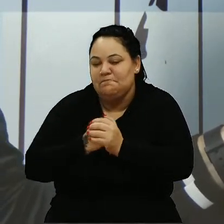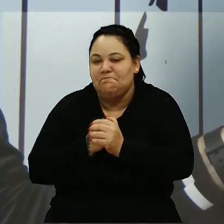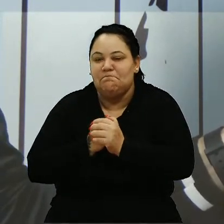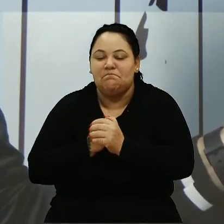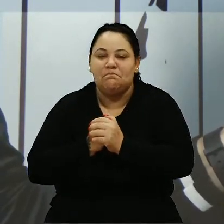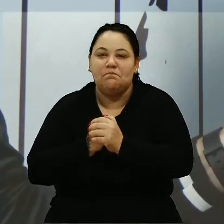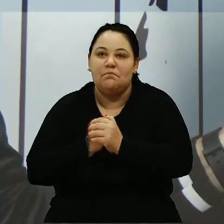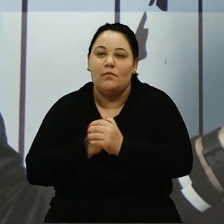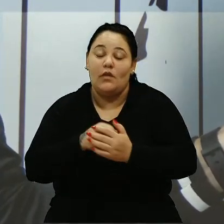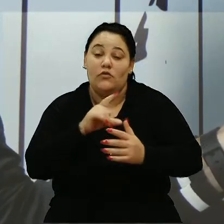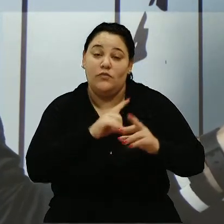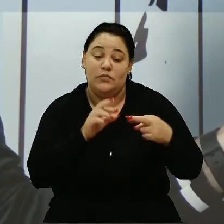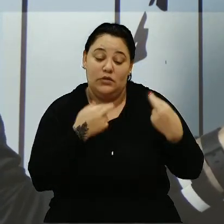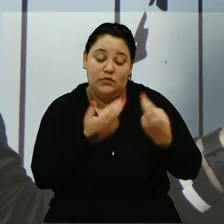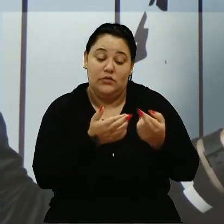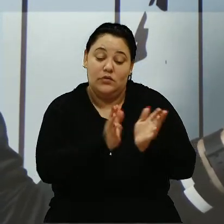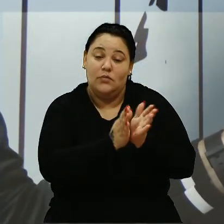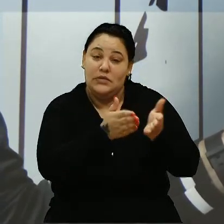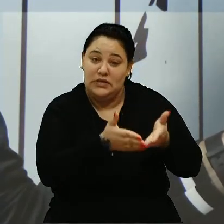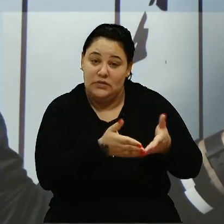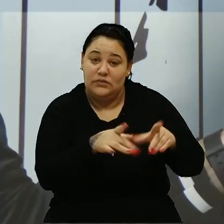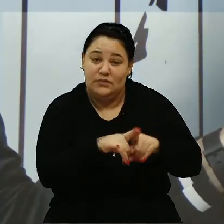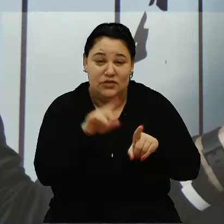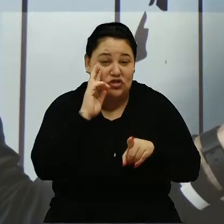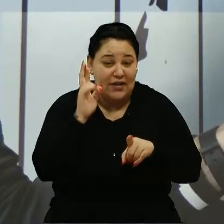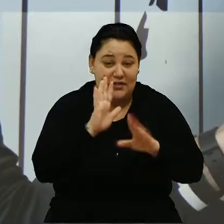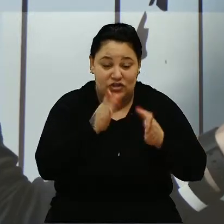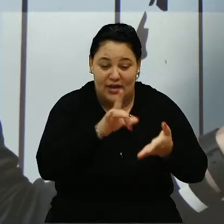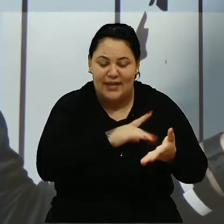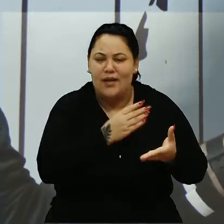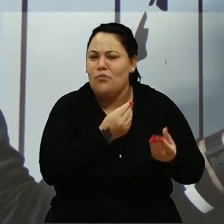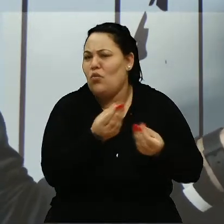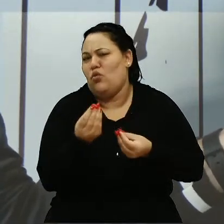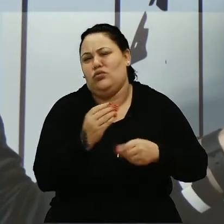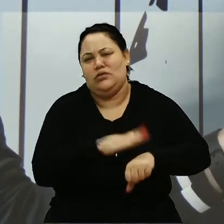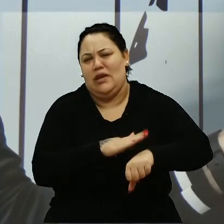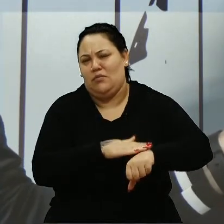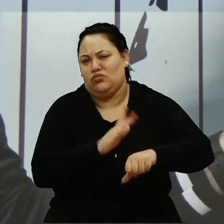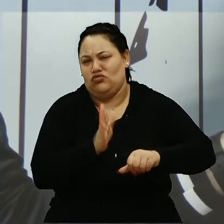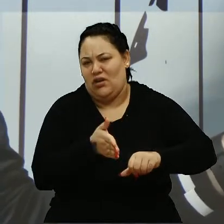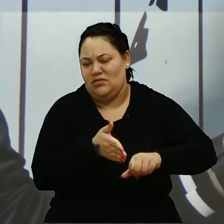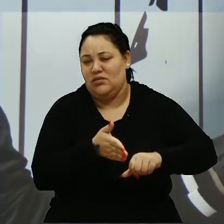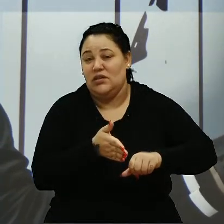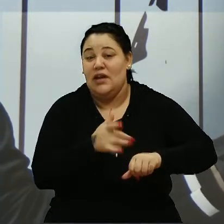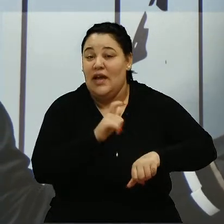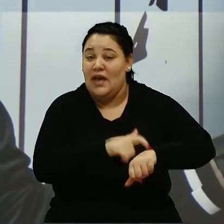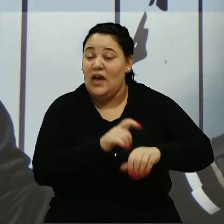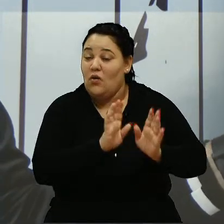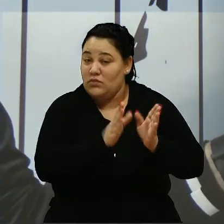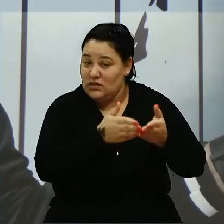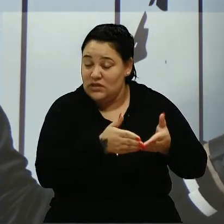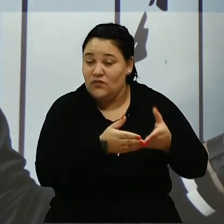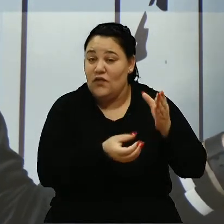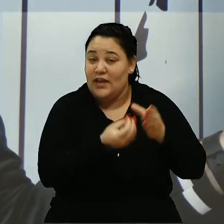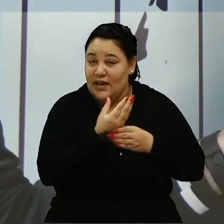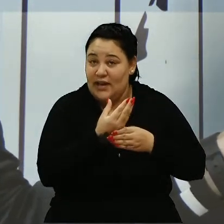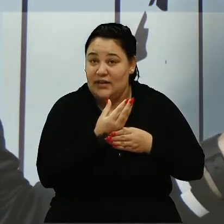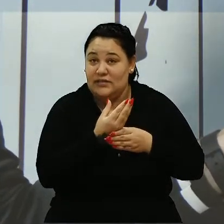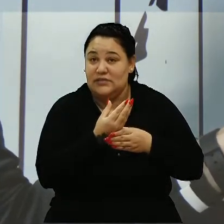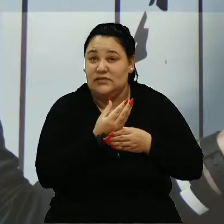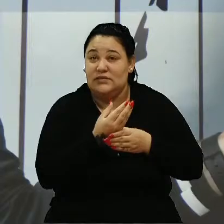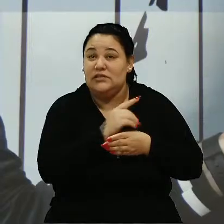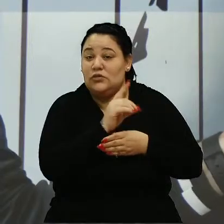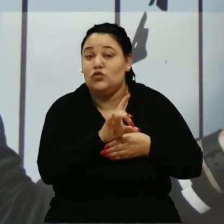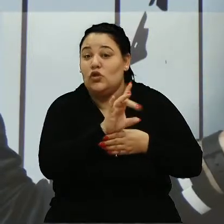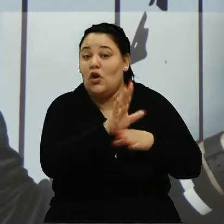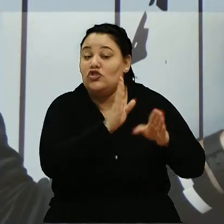Tivemos reunião com a comissão dos diretores, que já existe há muito tempo. Essa comissão dos diretores ela não foi criada por conta dessa situação. Ela